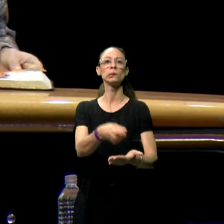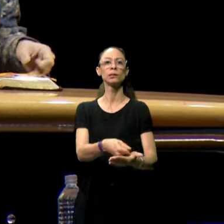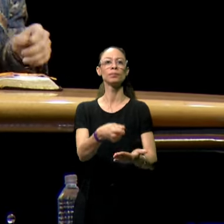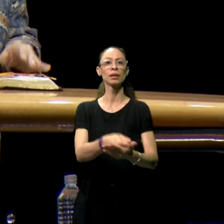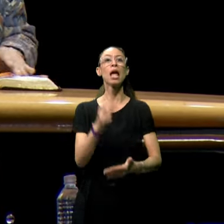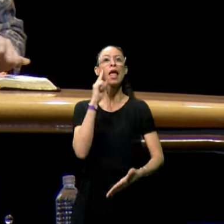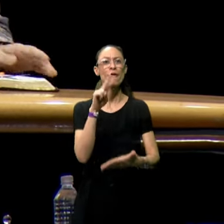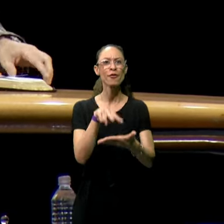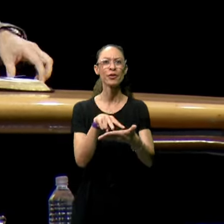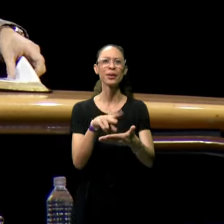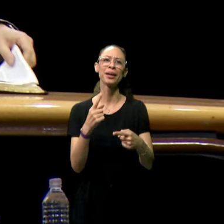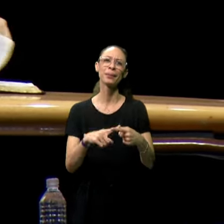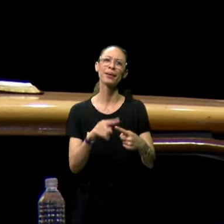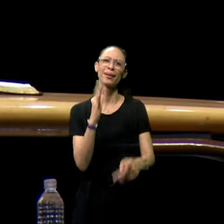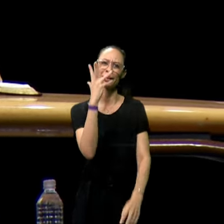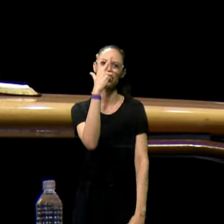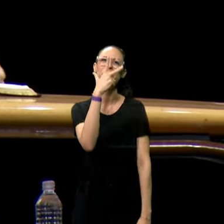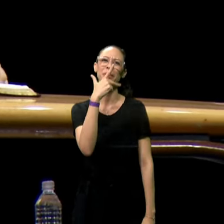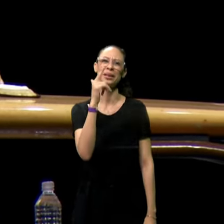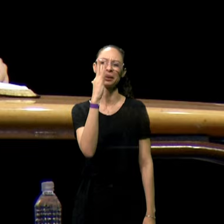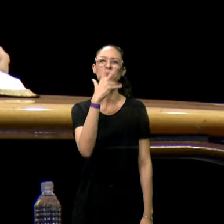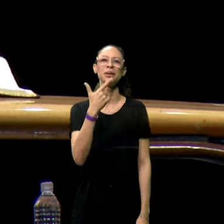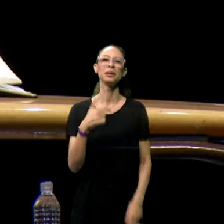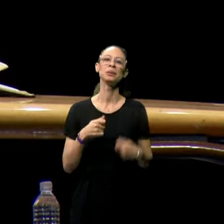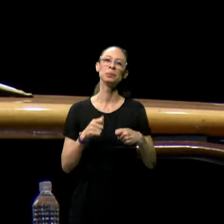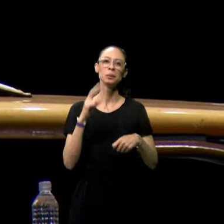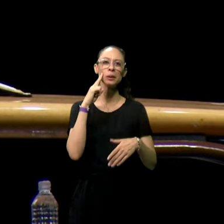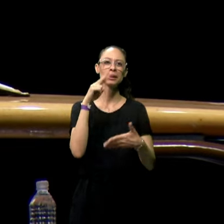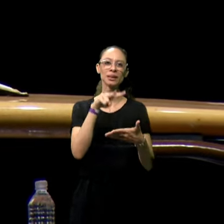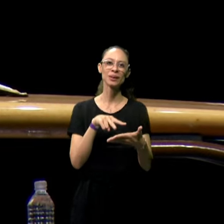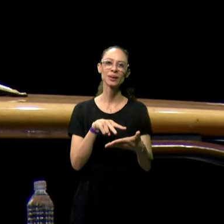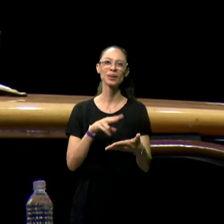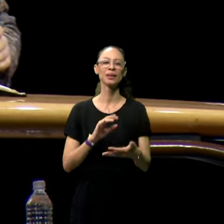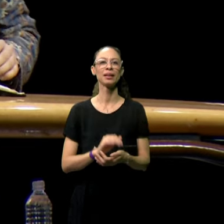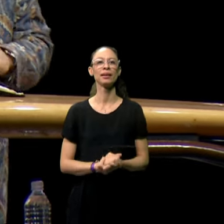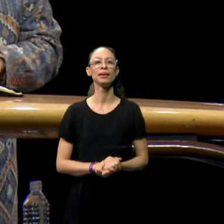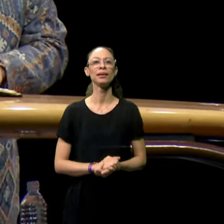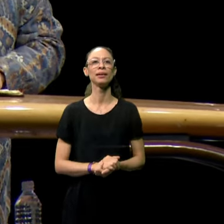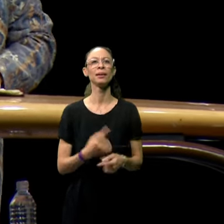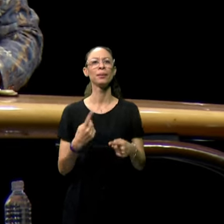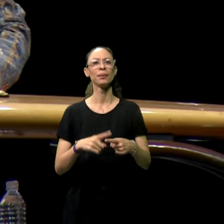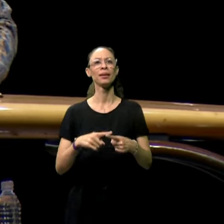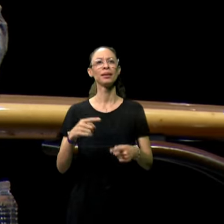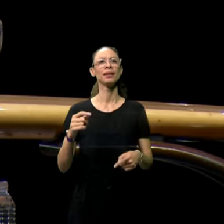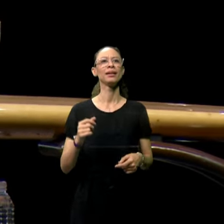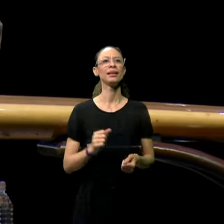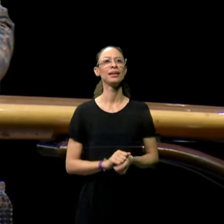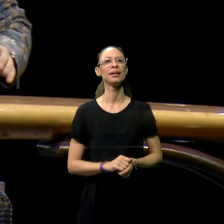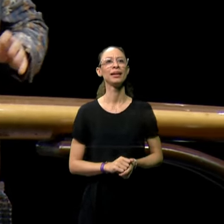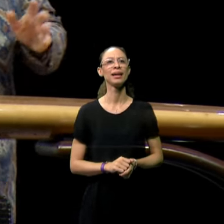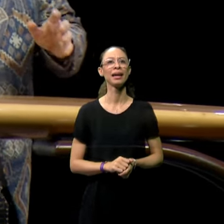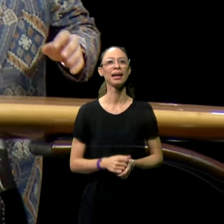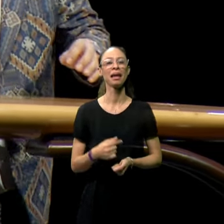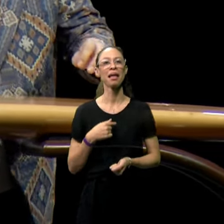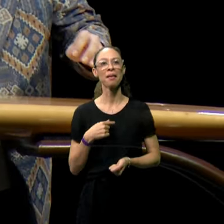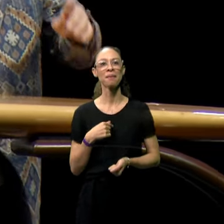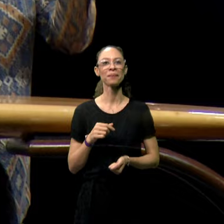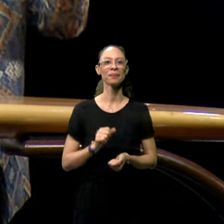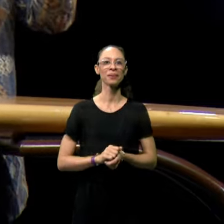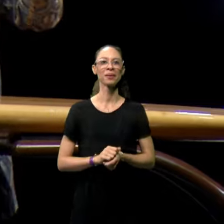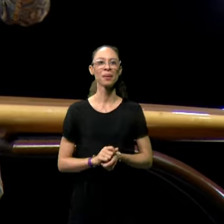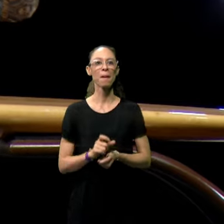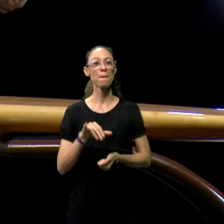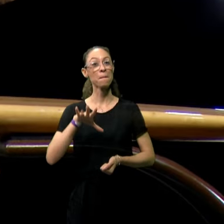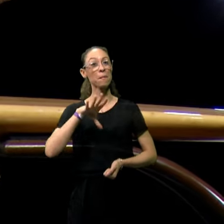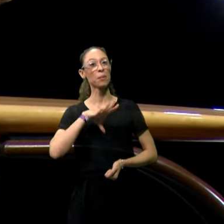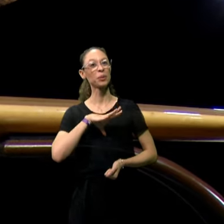bonito. É bonito. Se não, vou ficar inventando palavras aqui no meu portunhol.